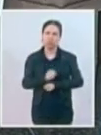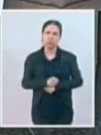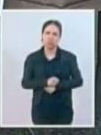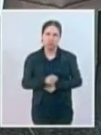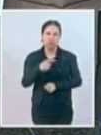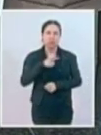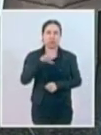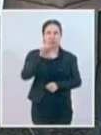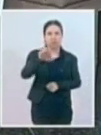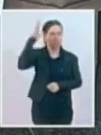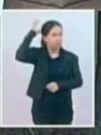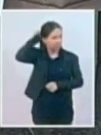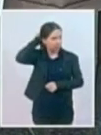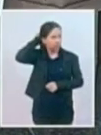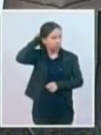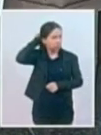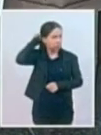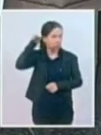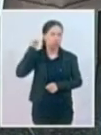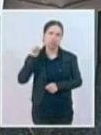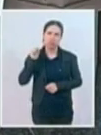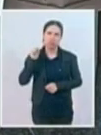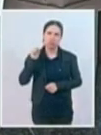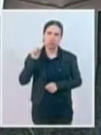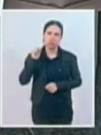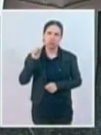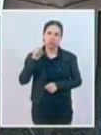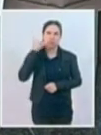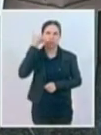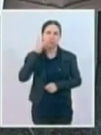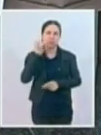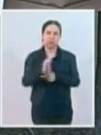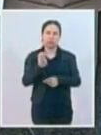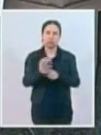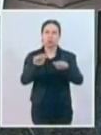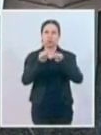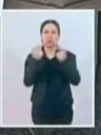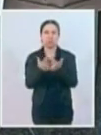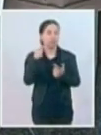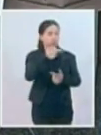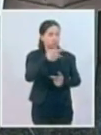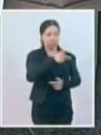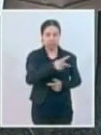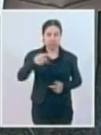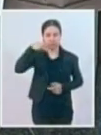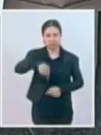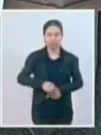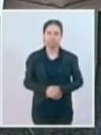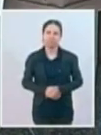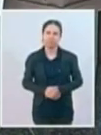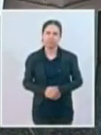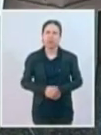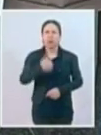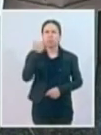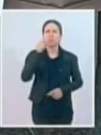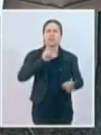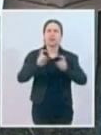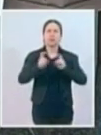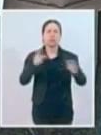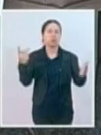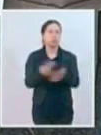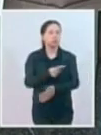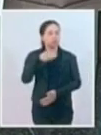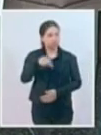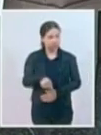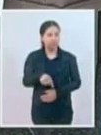o Elismar Prado como deputado estadual na Assembleia e o senhor aqui como presidente dessa comissão. E a primeira reunião da comissão da Assembleia aconteceu aqui na Câmara,